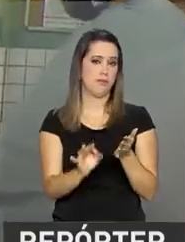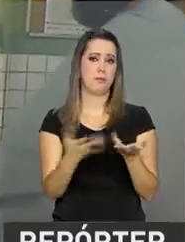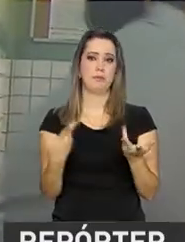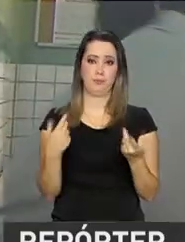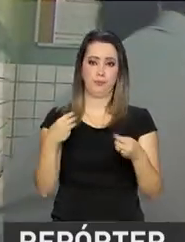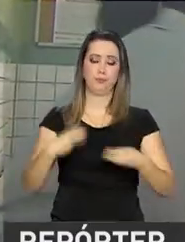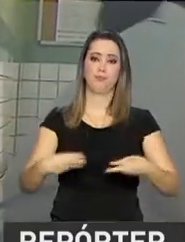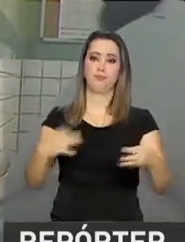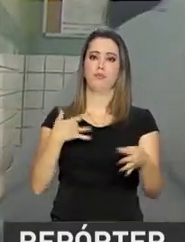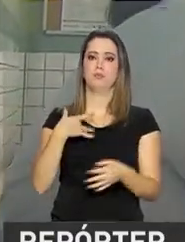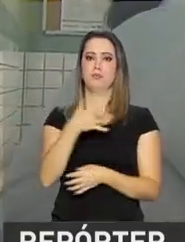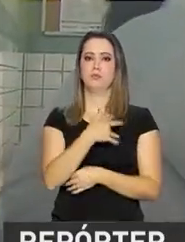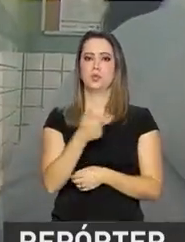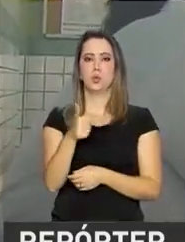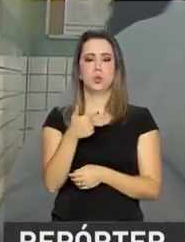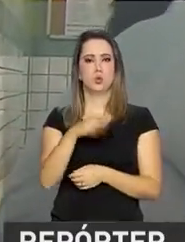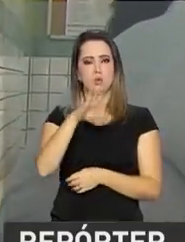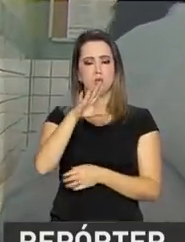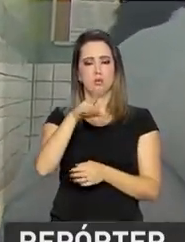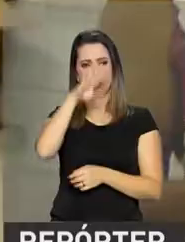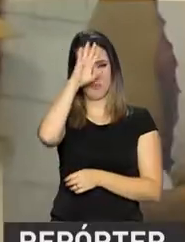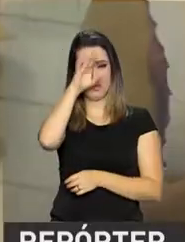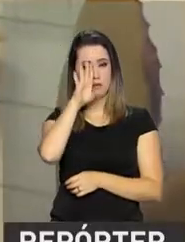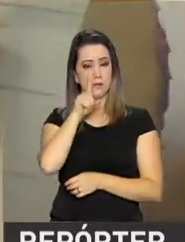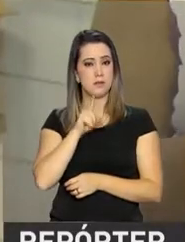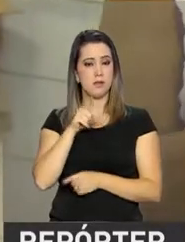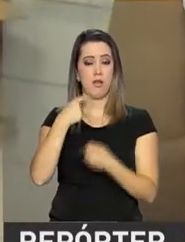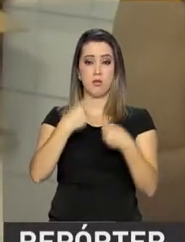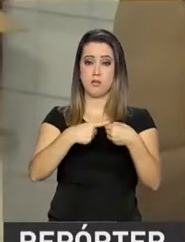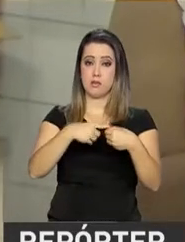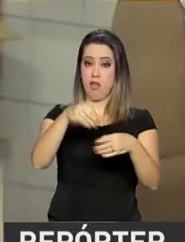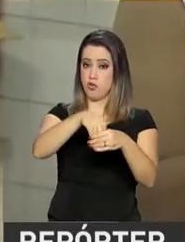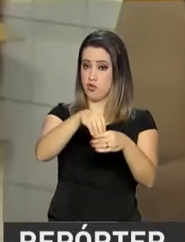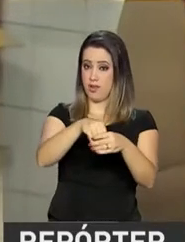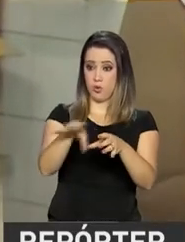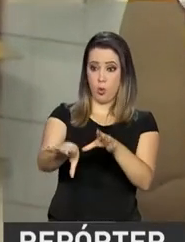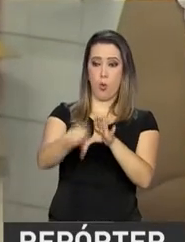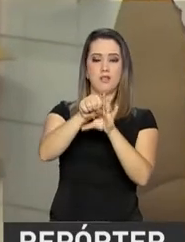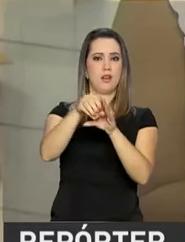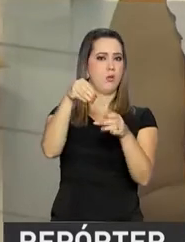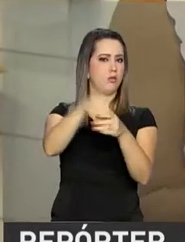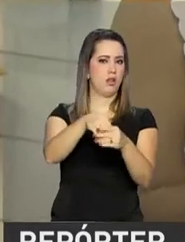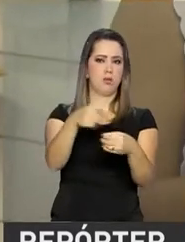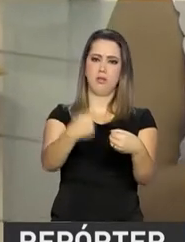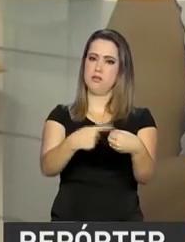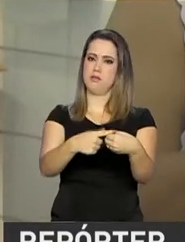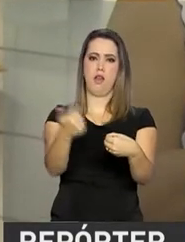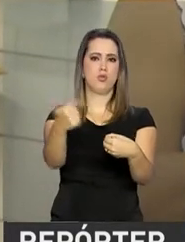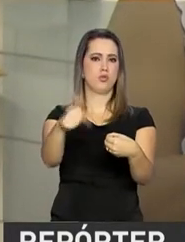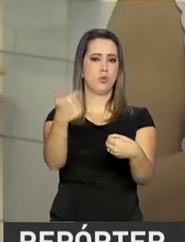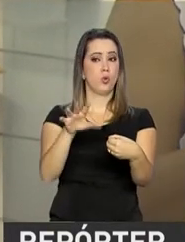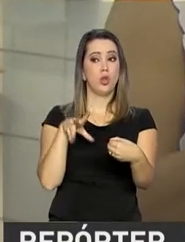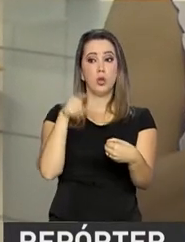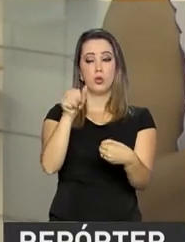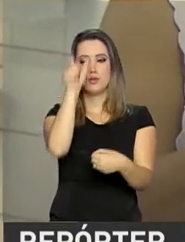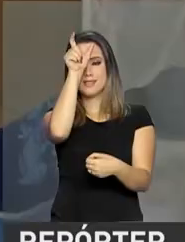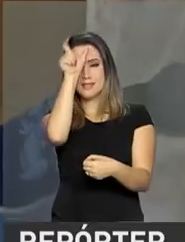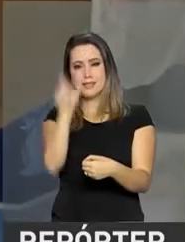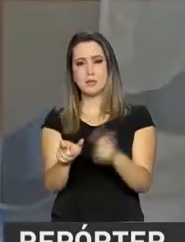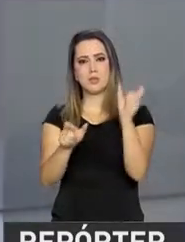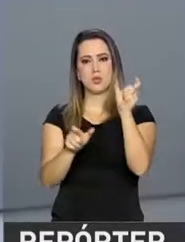não há registro confirmado de febre amarela urbana no país isso significa que todos os casos foram de pessoas